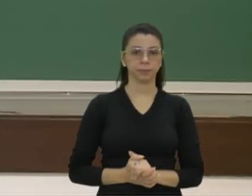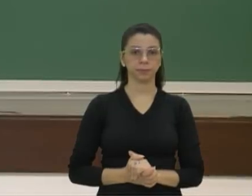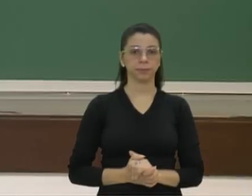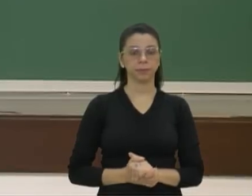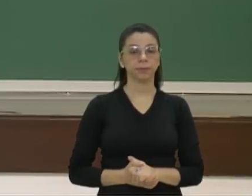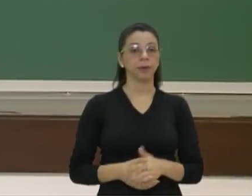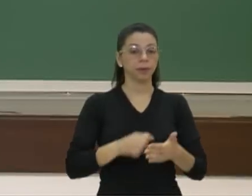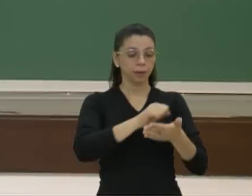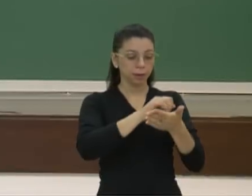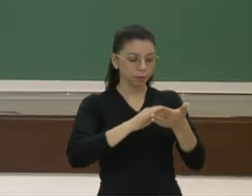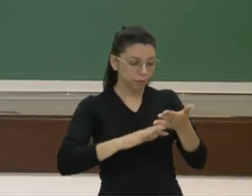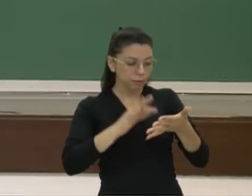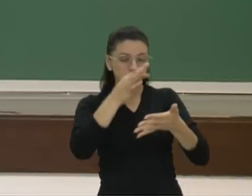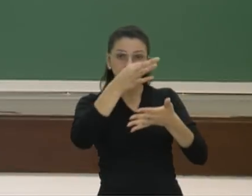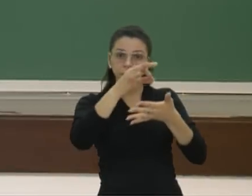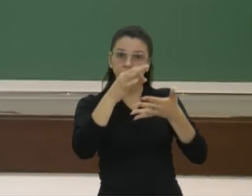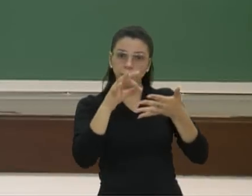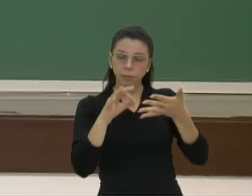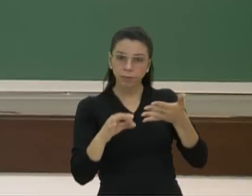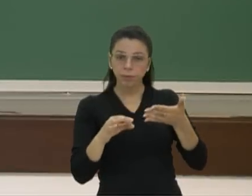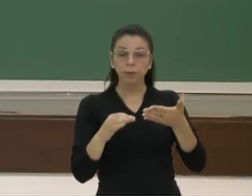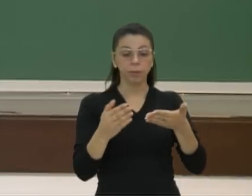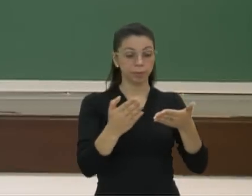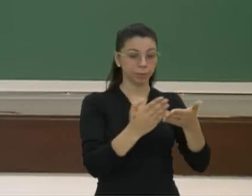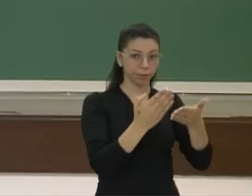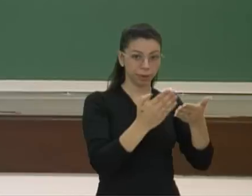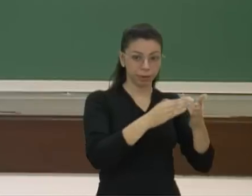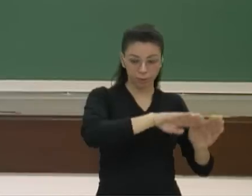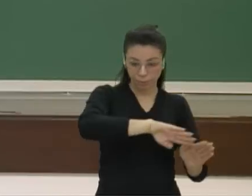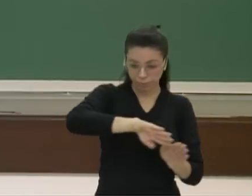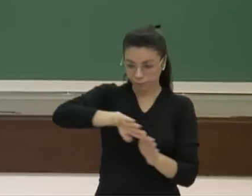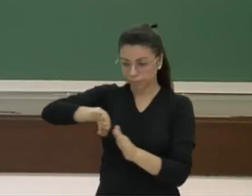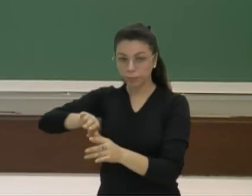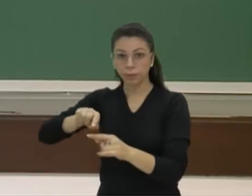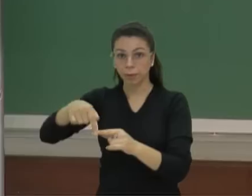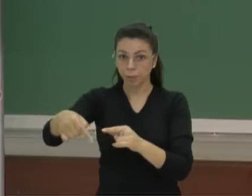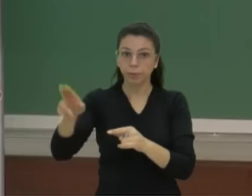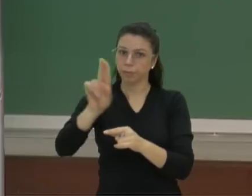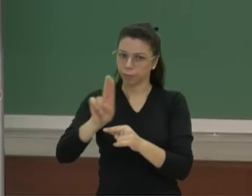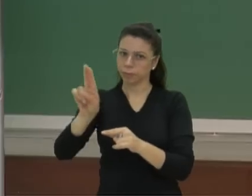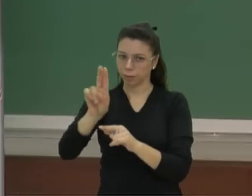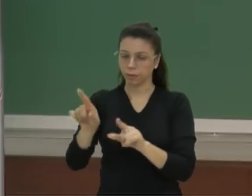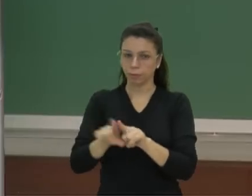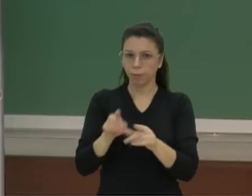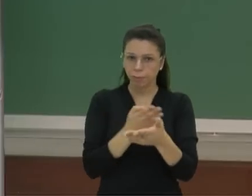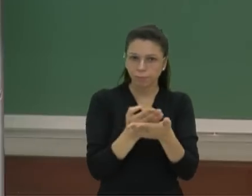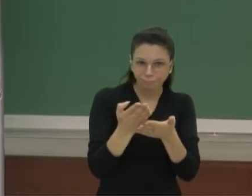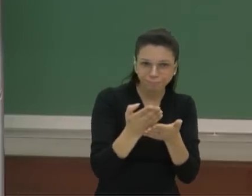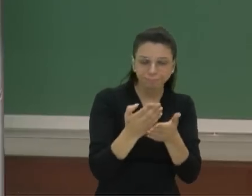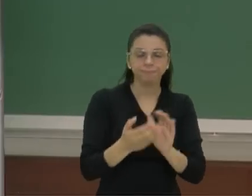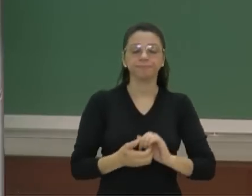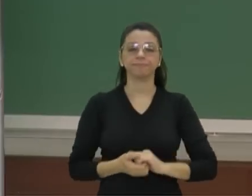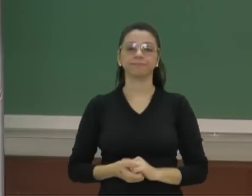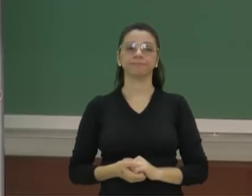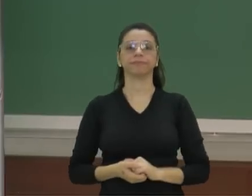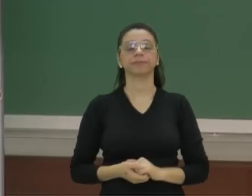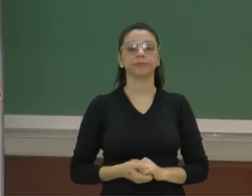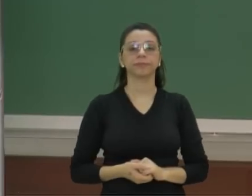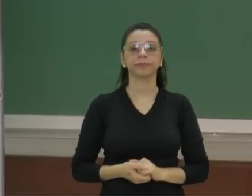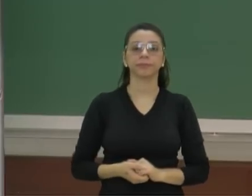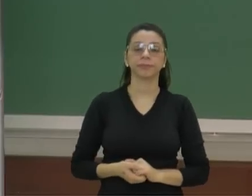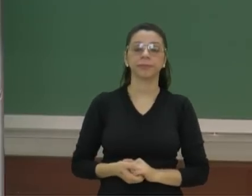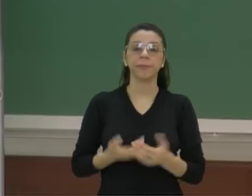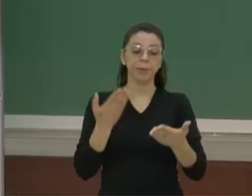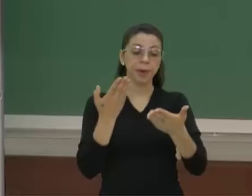Exercício corrigido, deixa o caderno de lado, daqui a pouco a gente vai usar. Vamos começar a nossa aula de hoje? Para a nossa aula, nós vamos